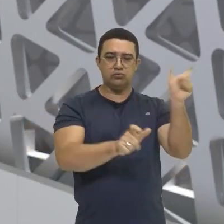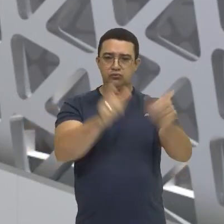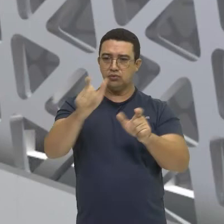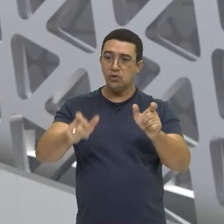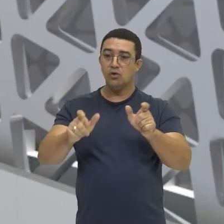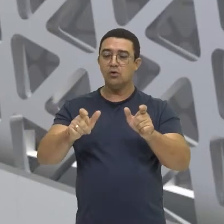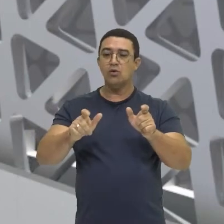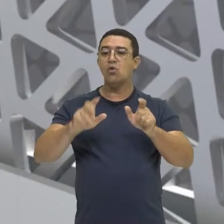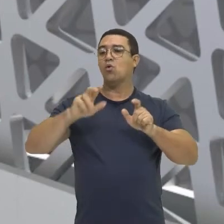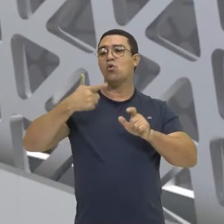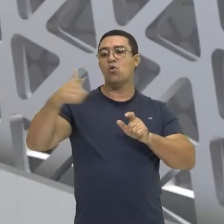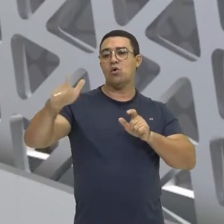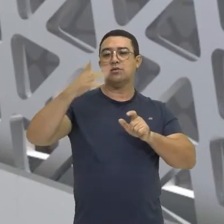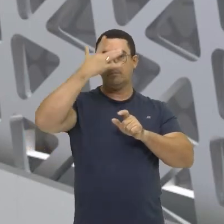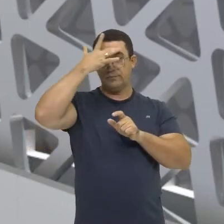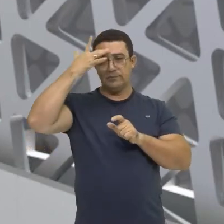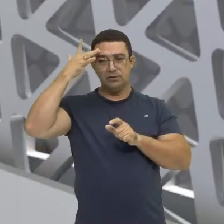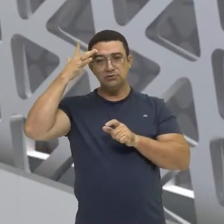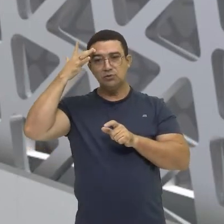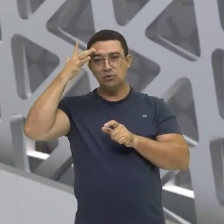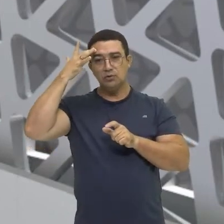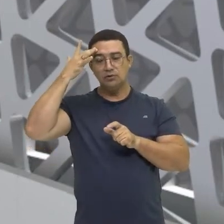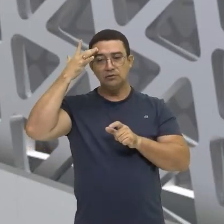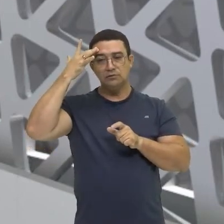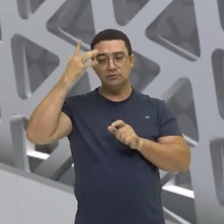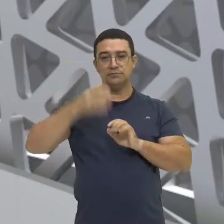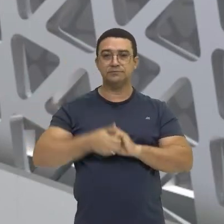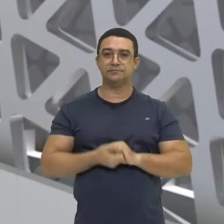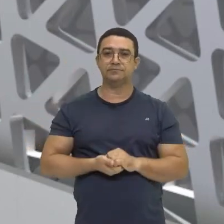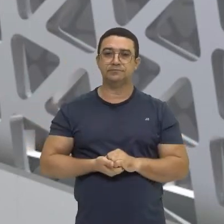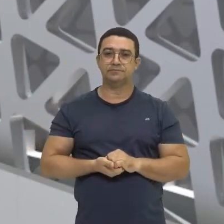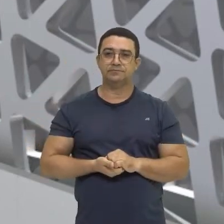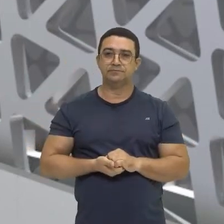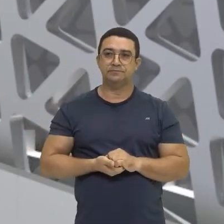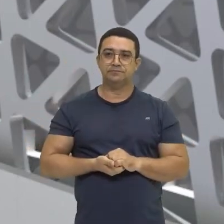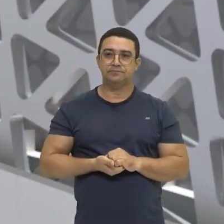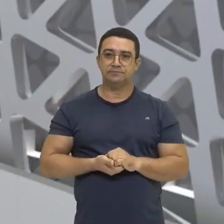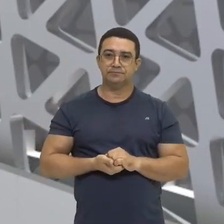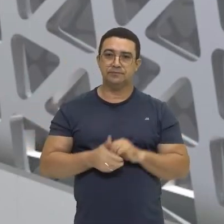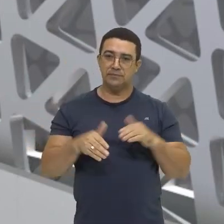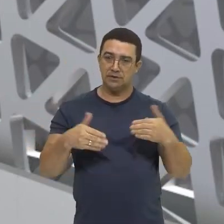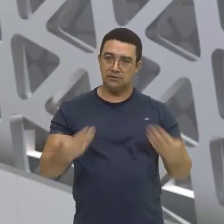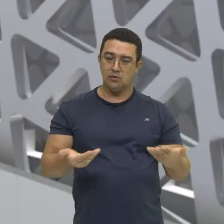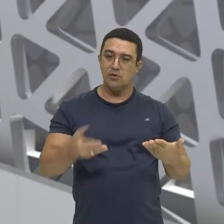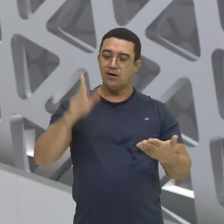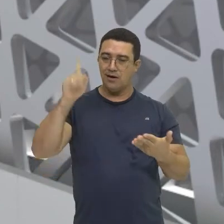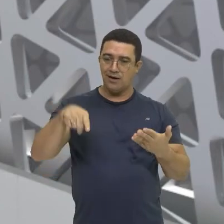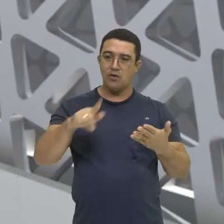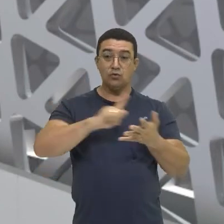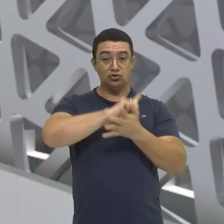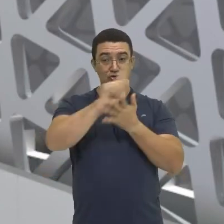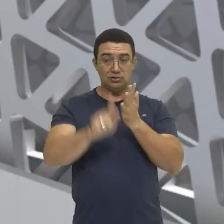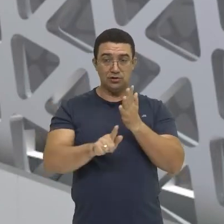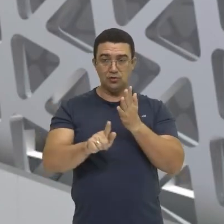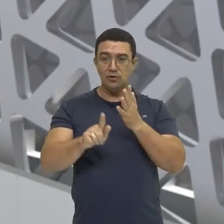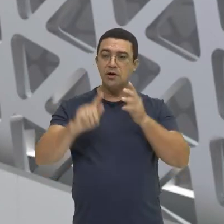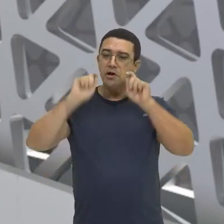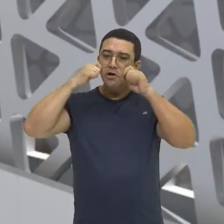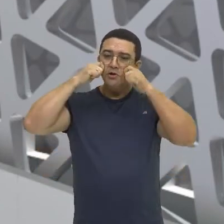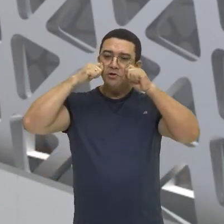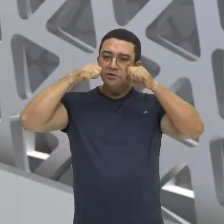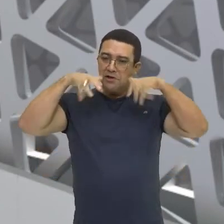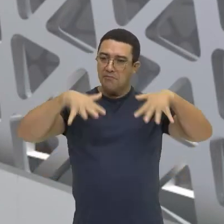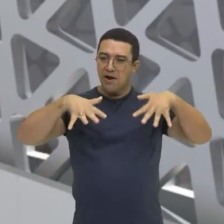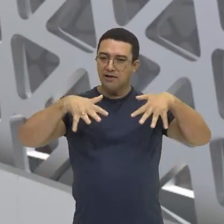representar, né, os personagens ao vivo no palco. Então, esse é o gênero dramático, tá? E é claro que o